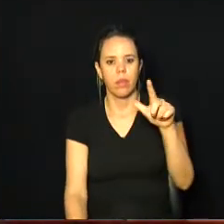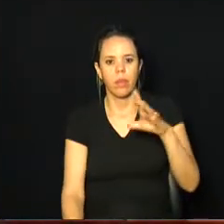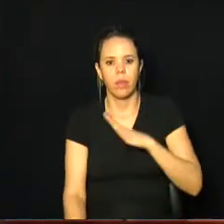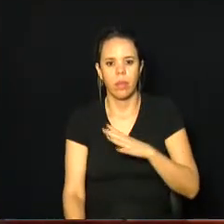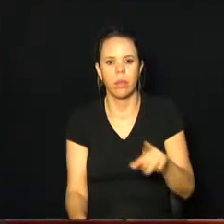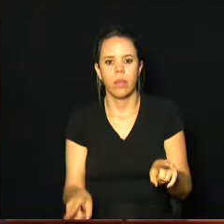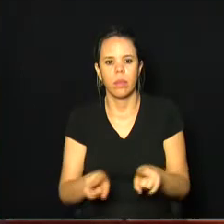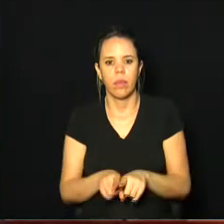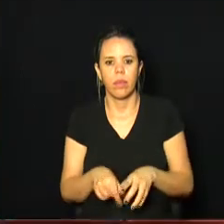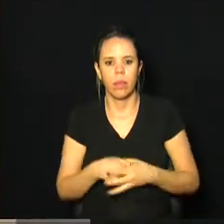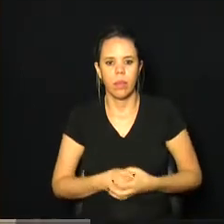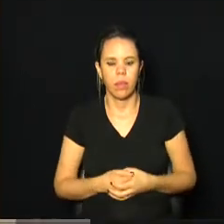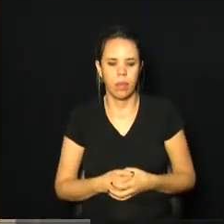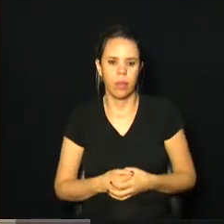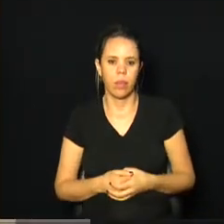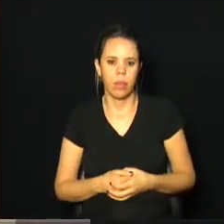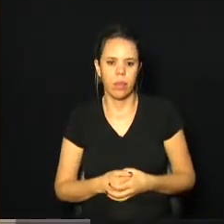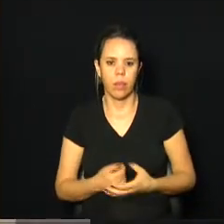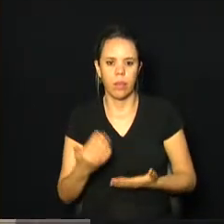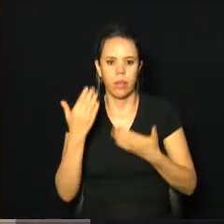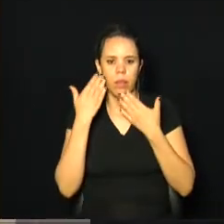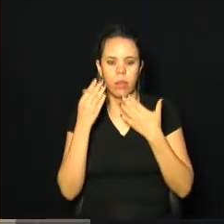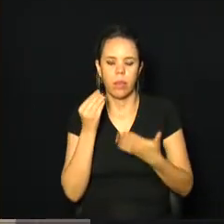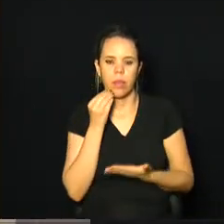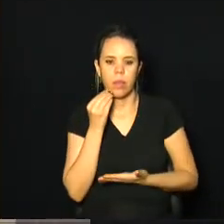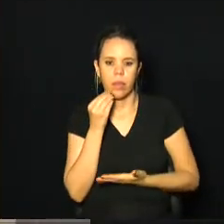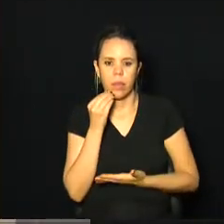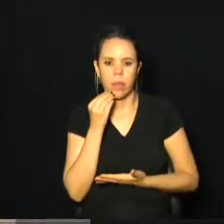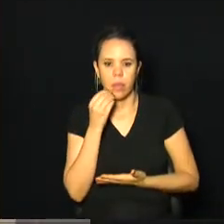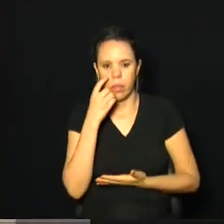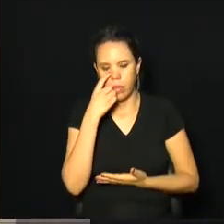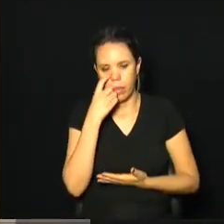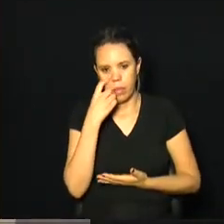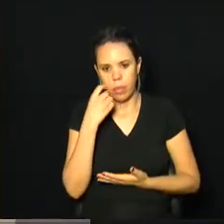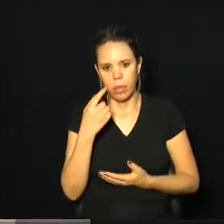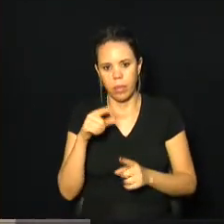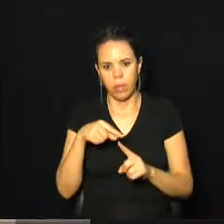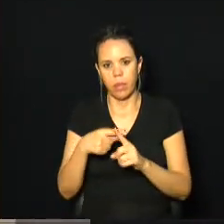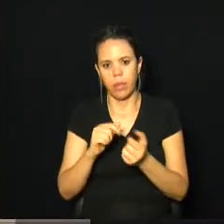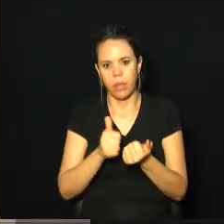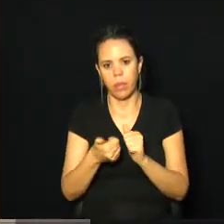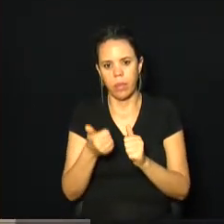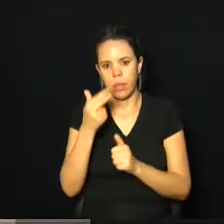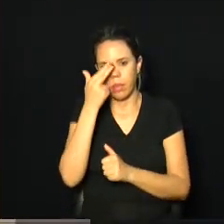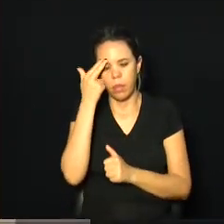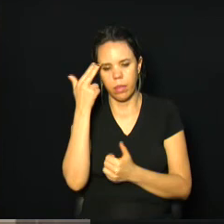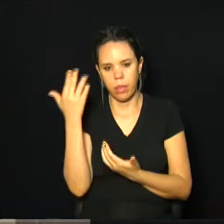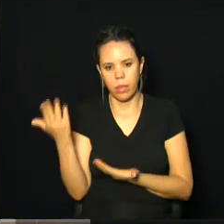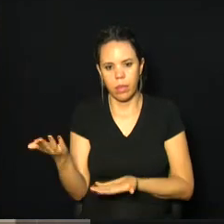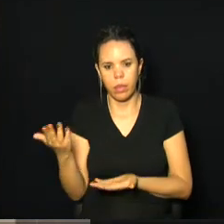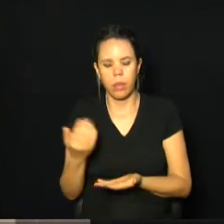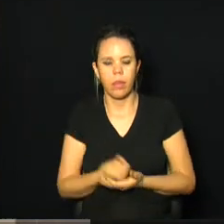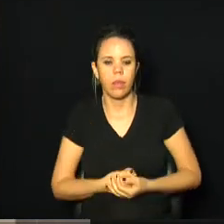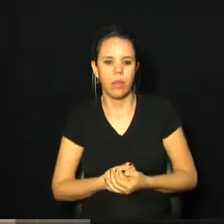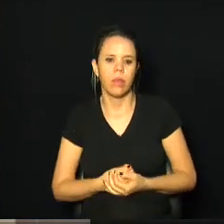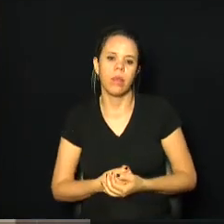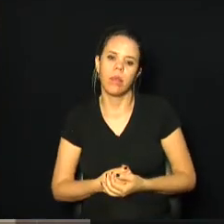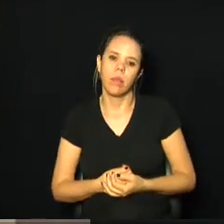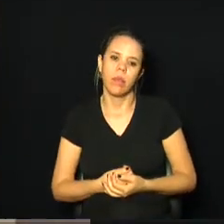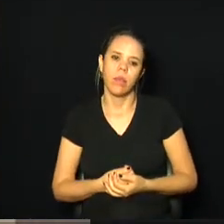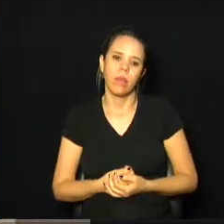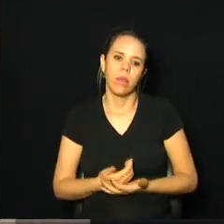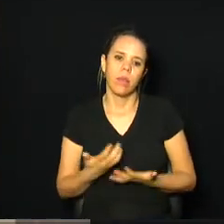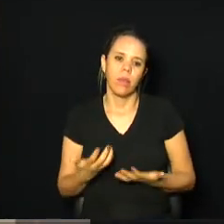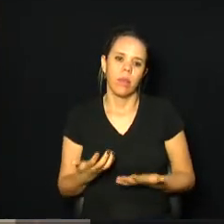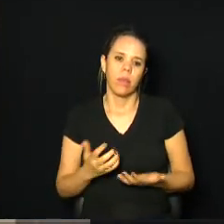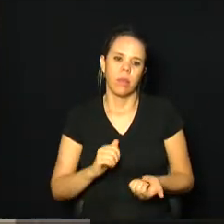também. Muito obrigado pela oportunidade, Mais Esporte, a você, Gabriel. Quero realmente que